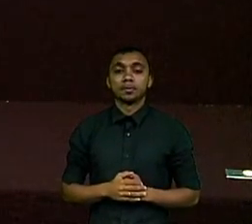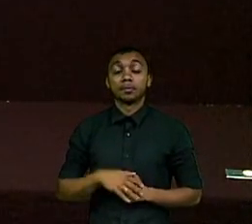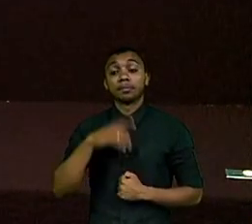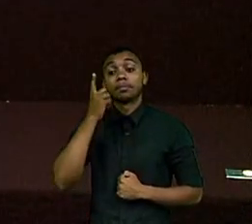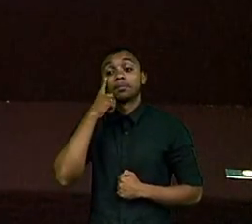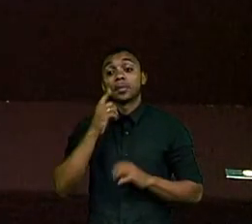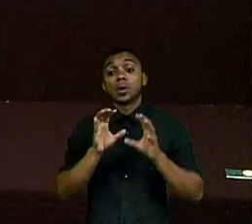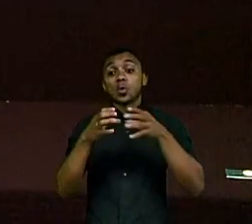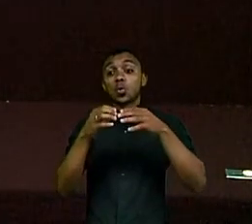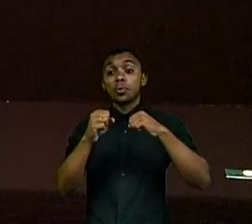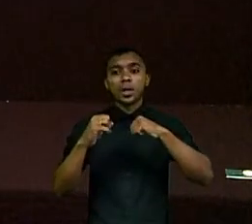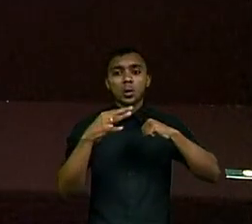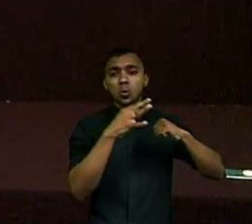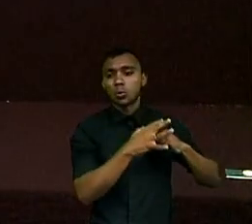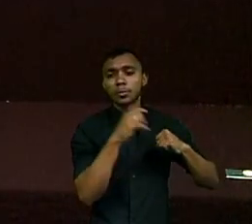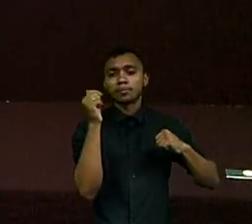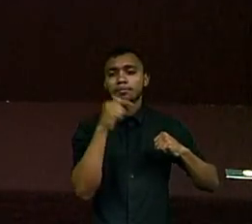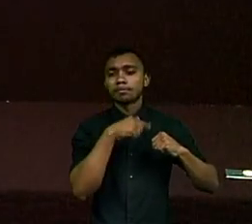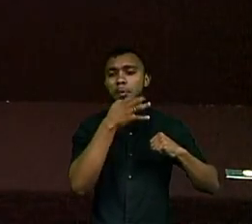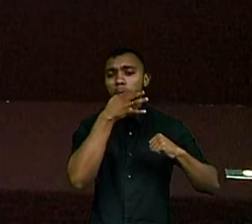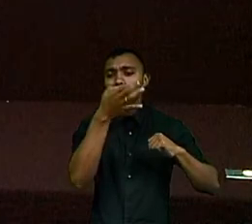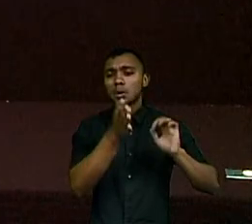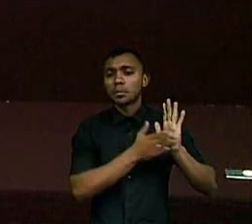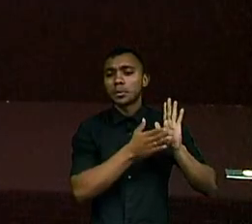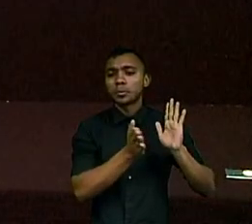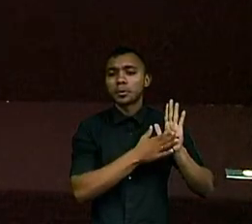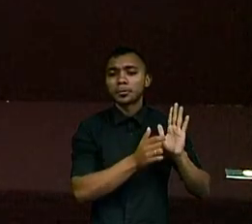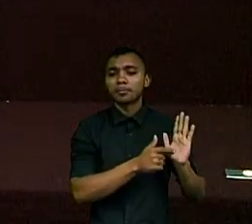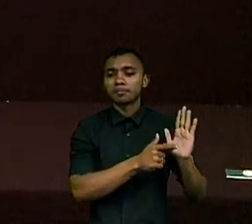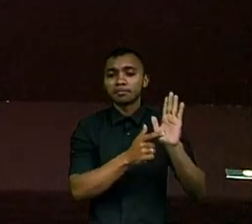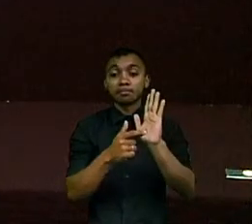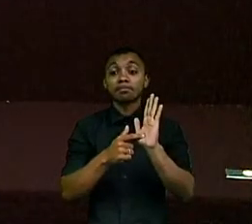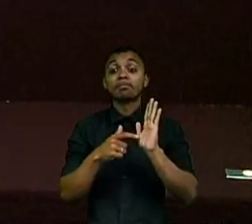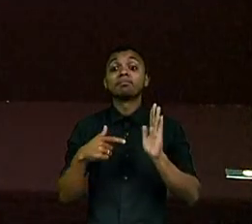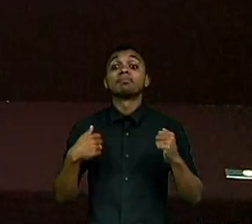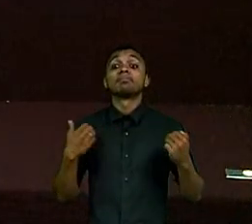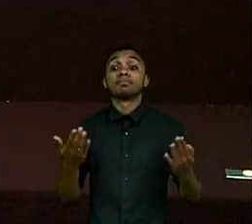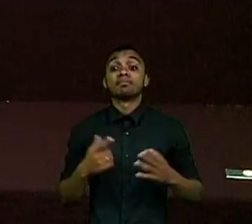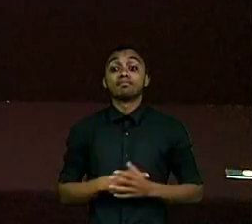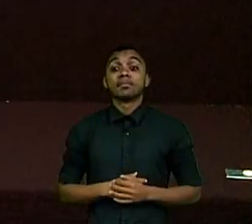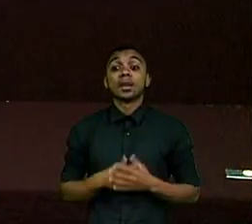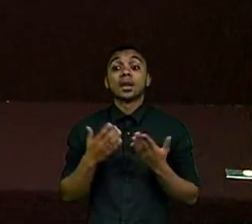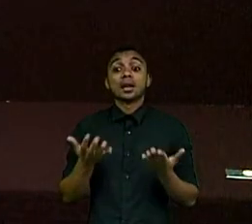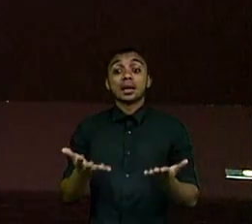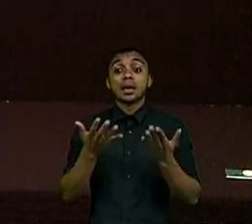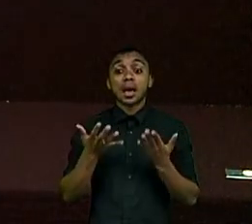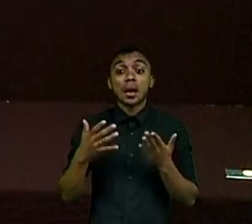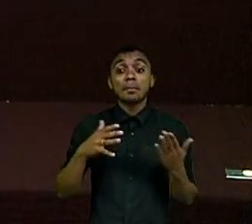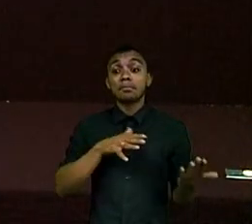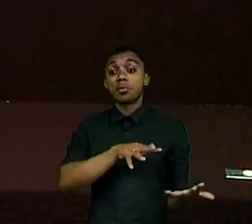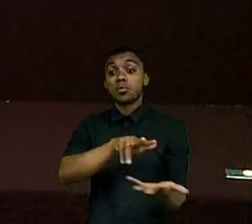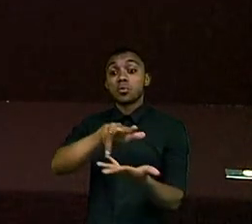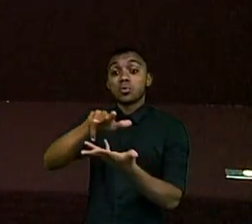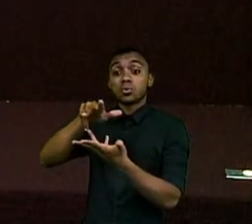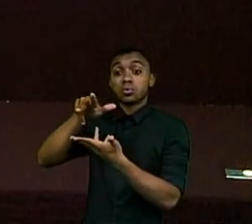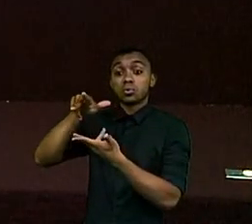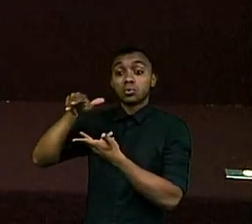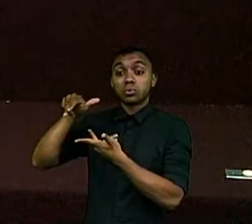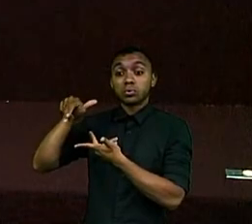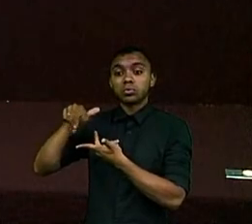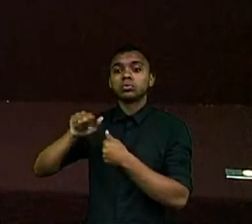qual era a ideia nós vamos trazer propô o mundo racional o mundo com base